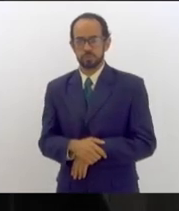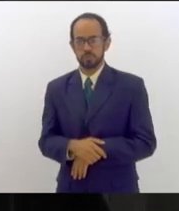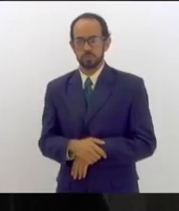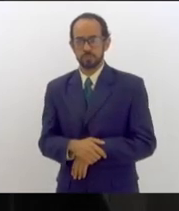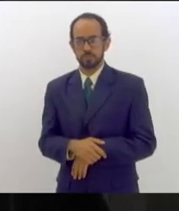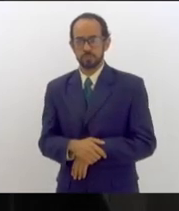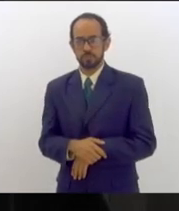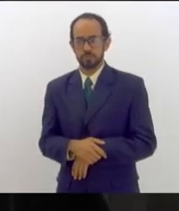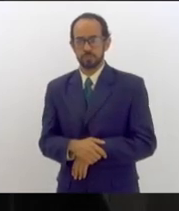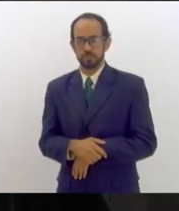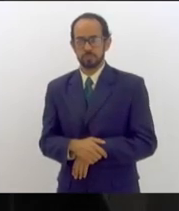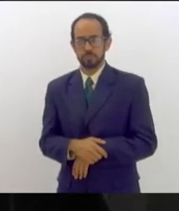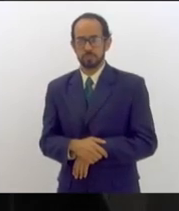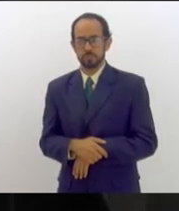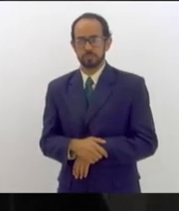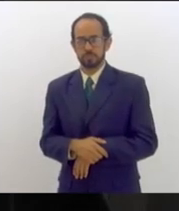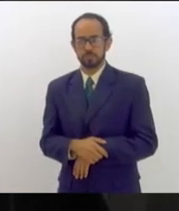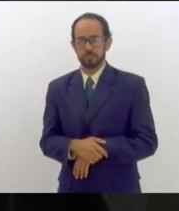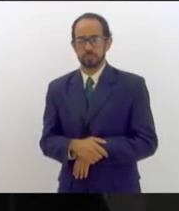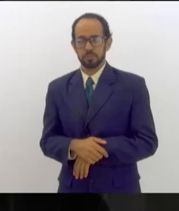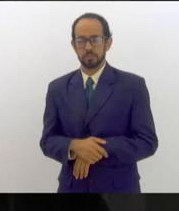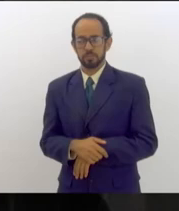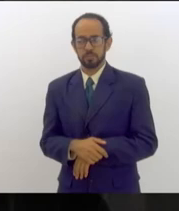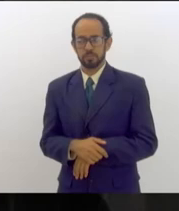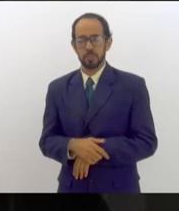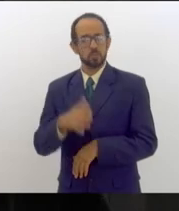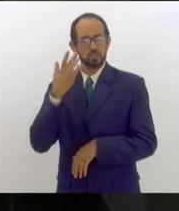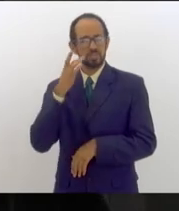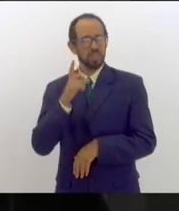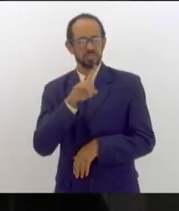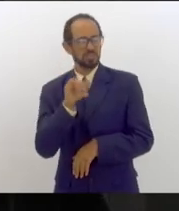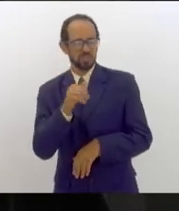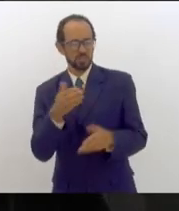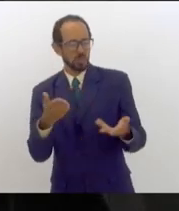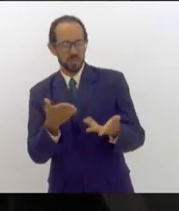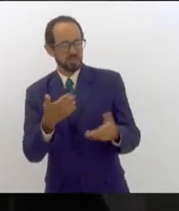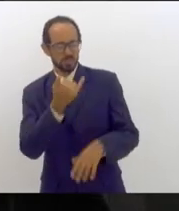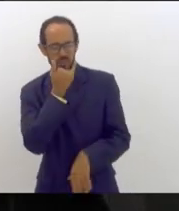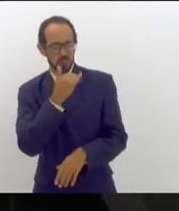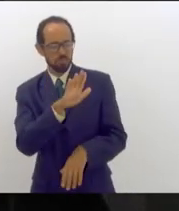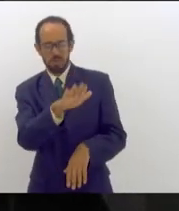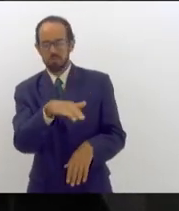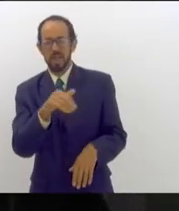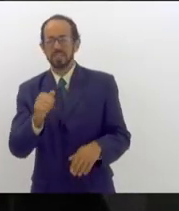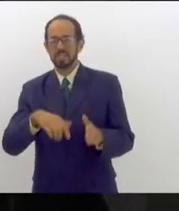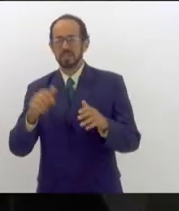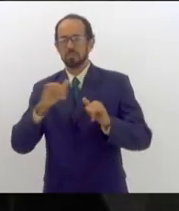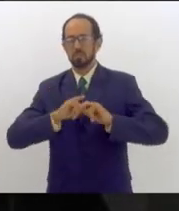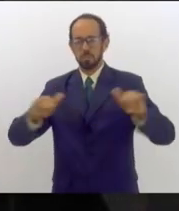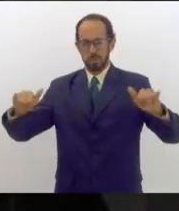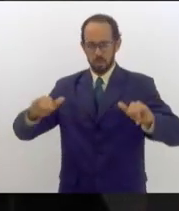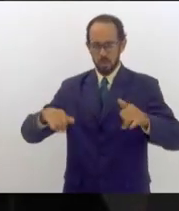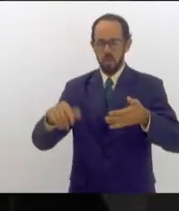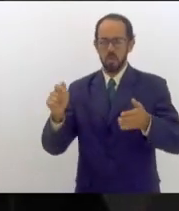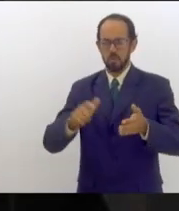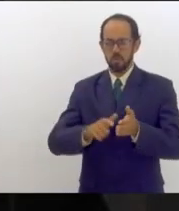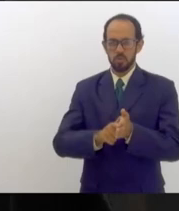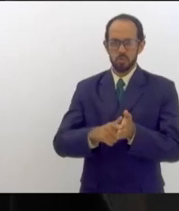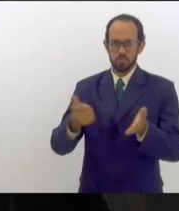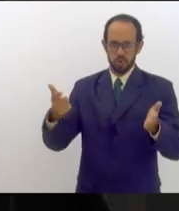Será que dia é hoje bom agora Fez publicar no jornal O Globo caderno opinião